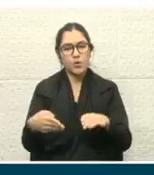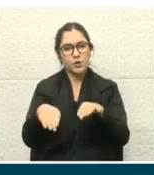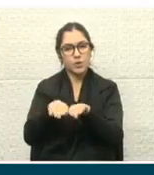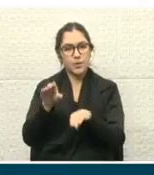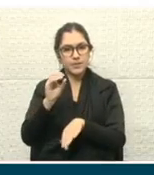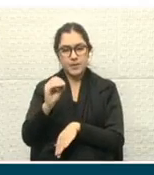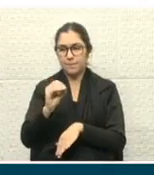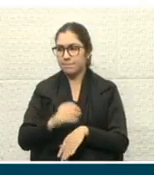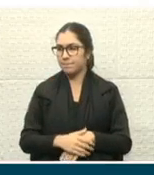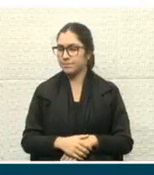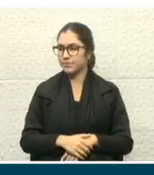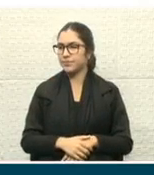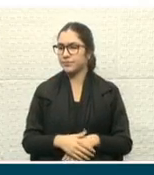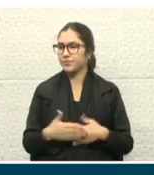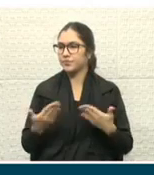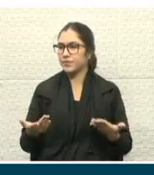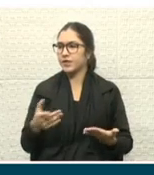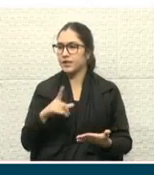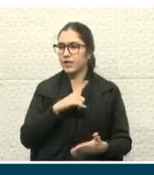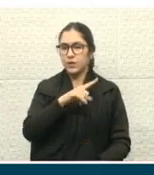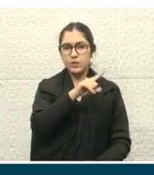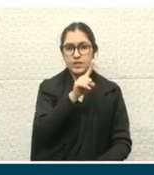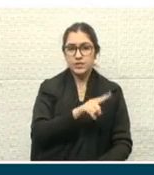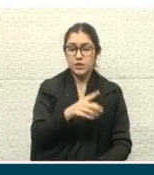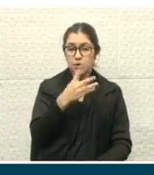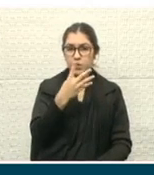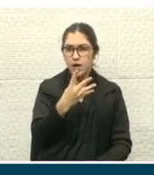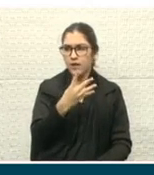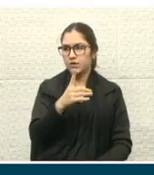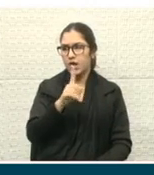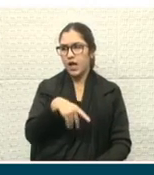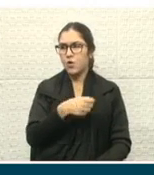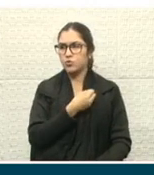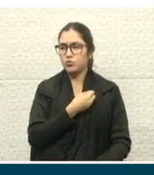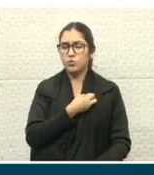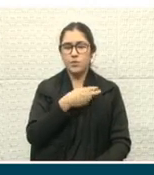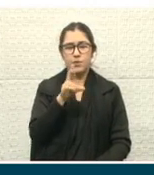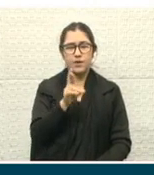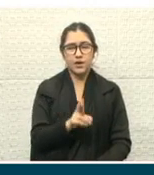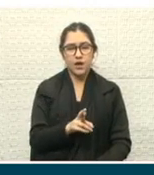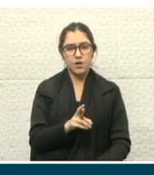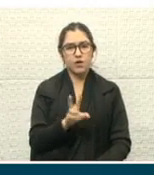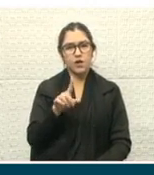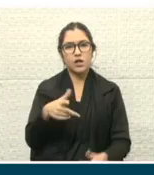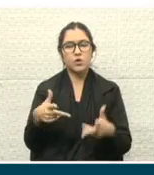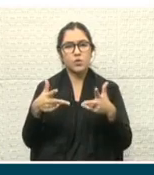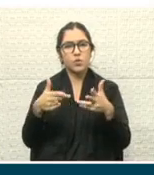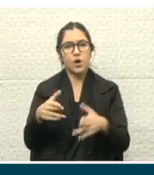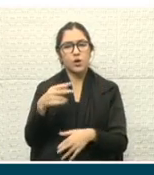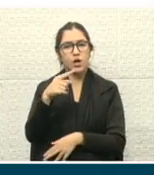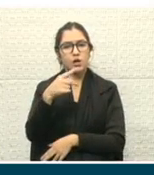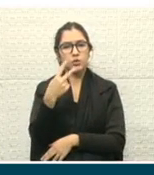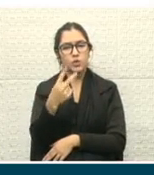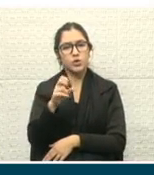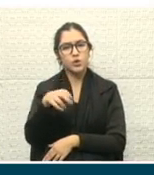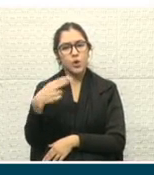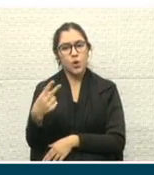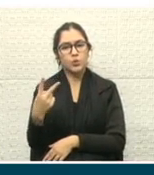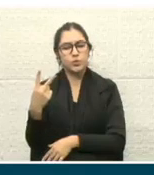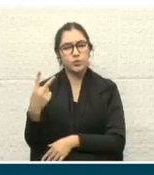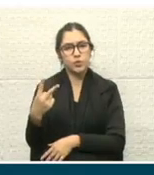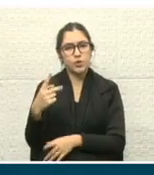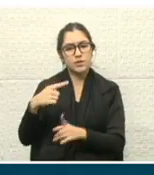0. No caso do Z4, Z4 é um número real. Ele é igual a 2, ou